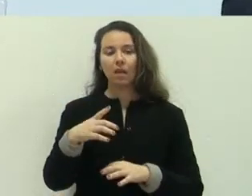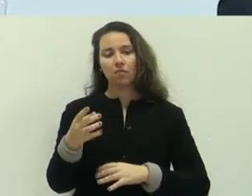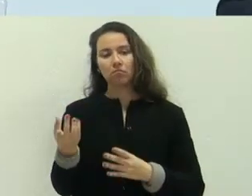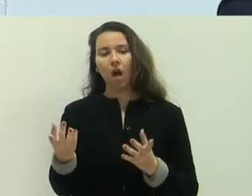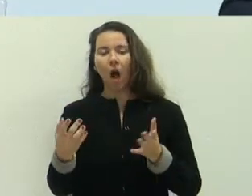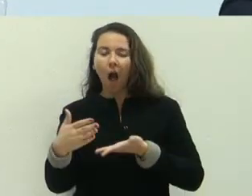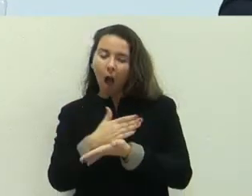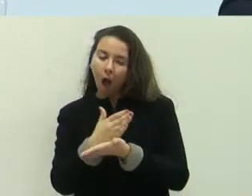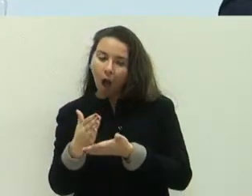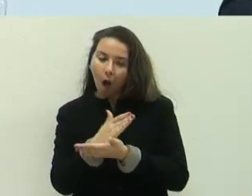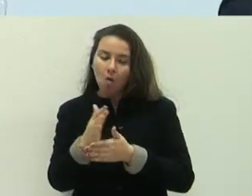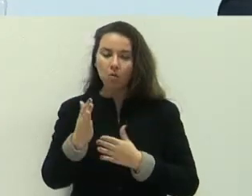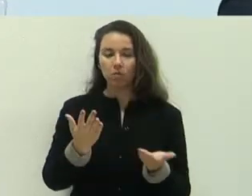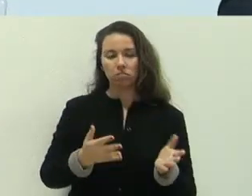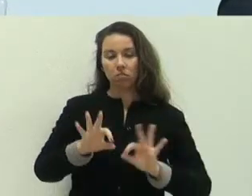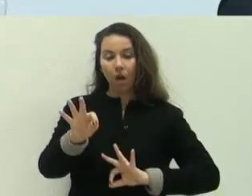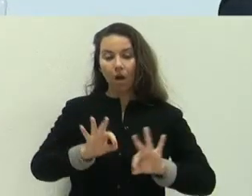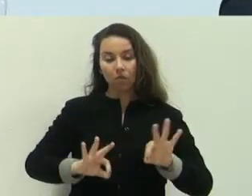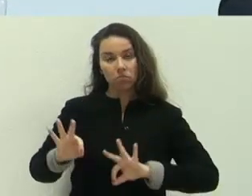questões que deverão ser